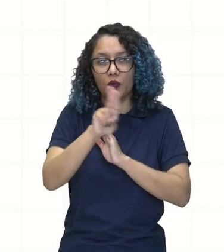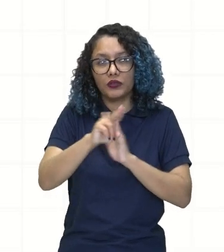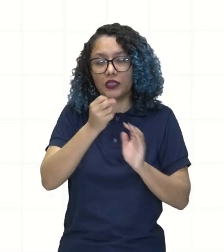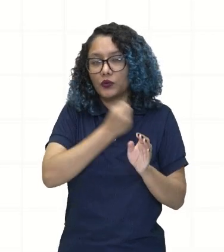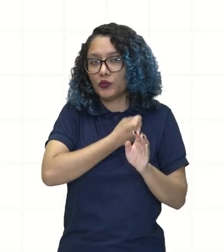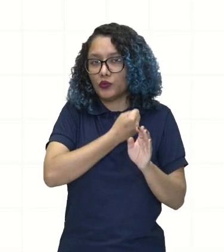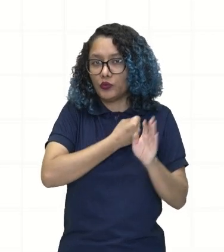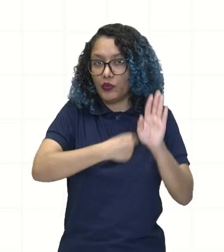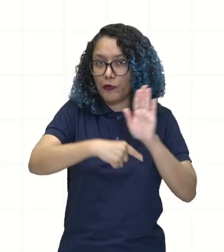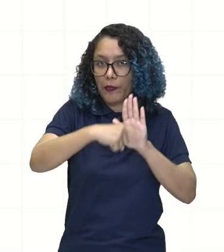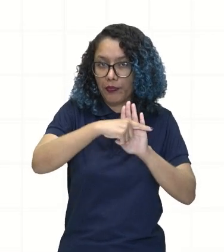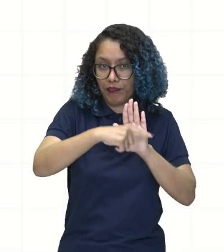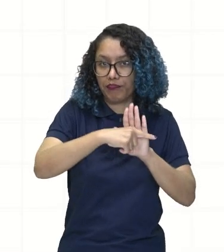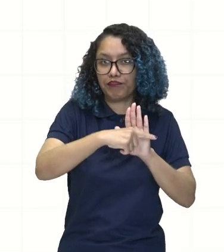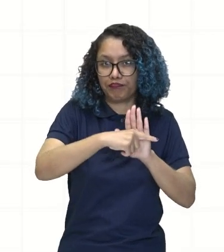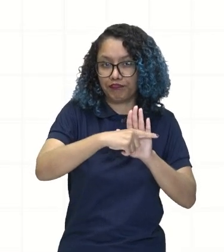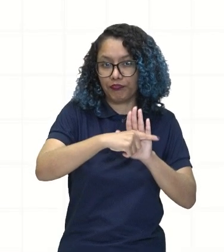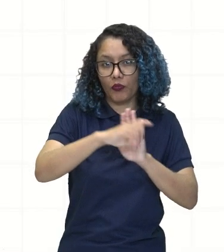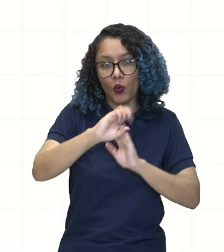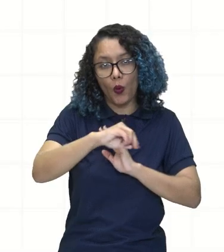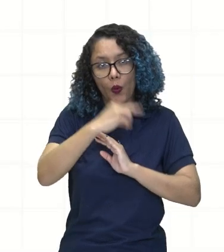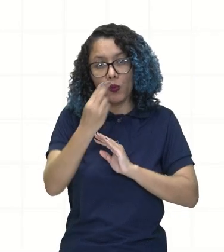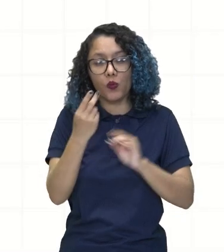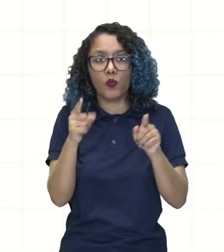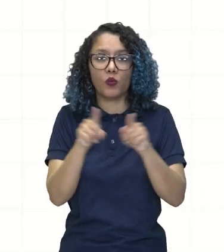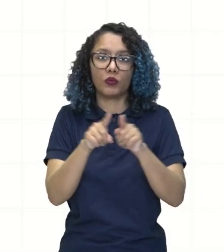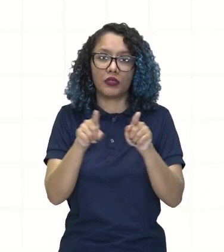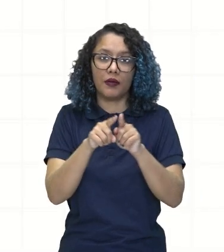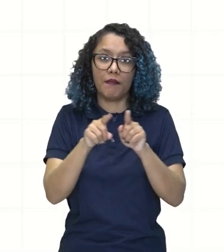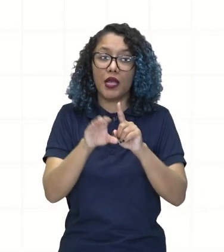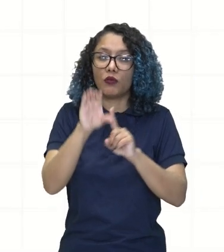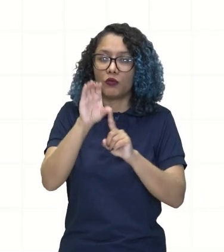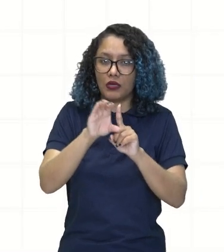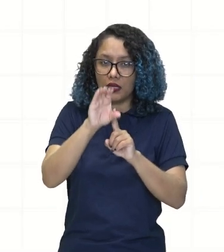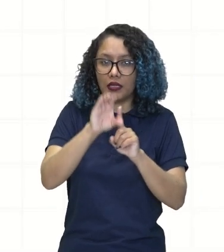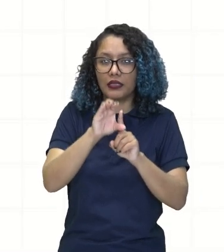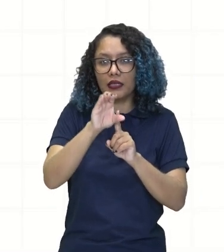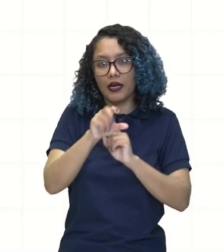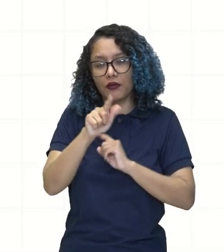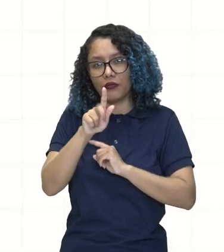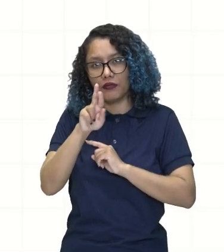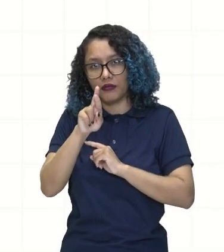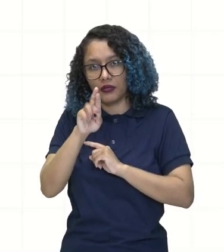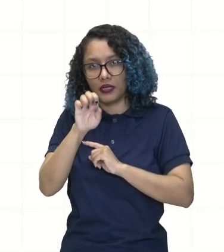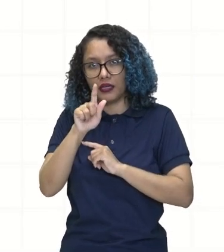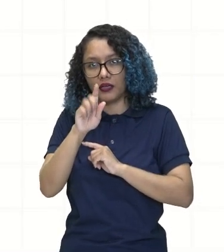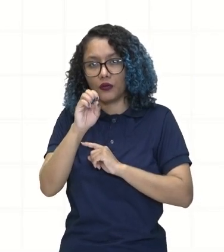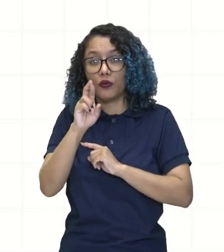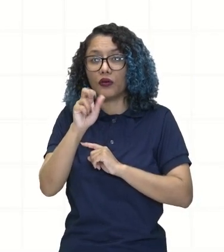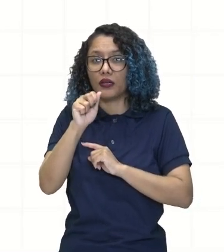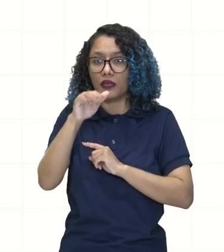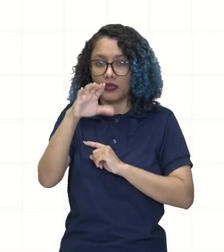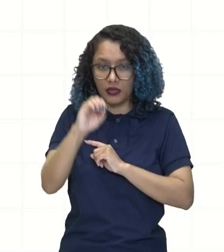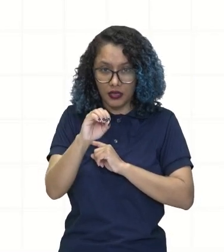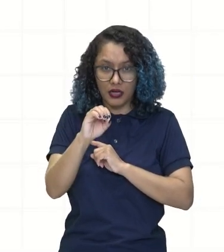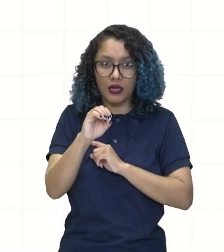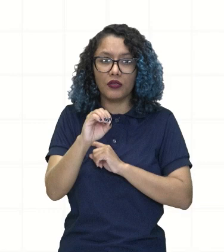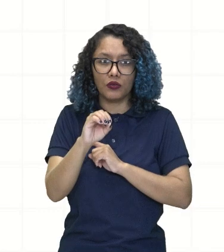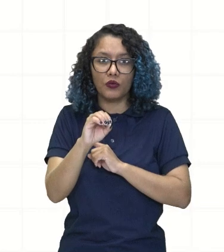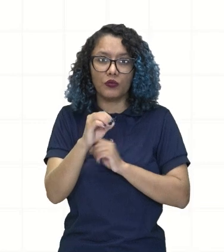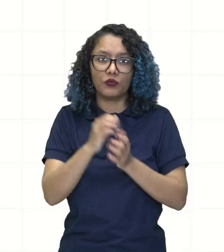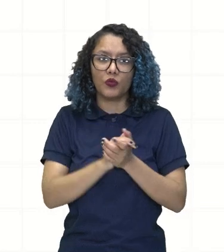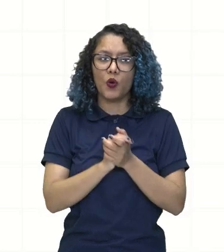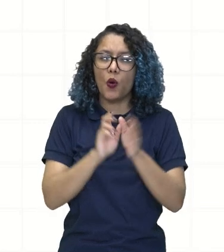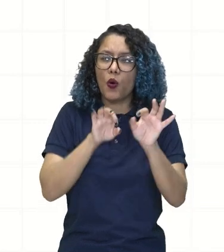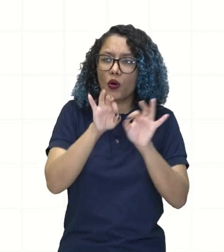negativos, ou até mesmo no calendário gregoriano, separado por anos anteriores